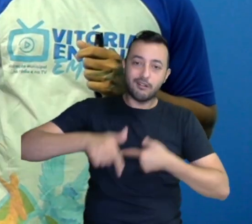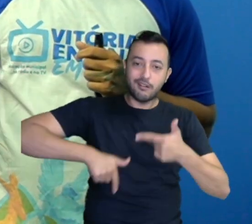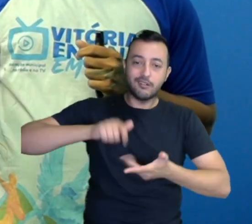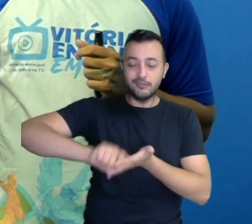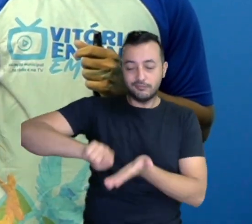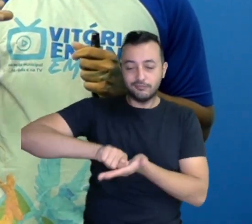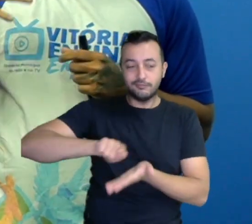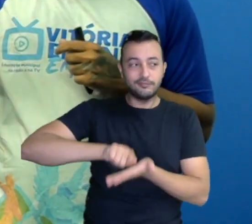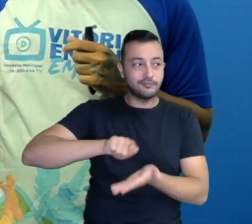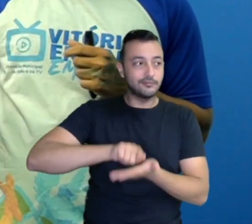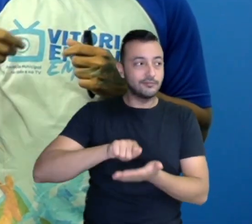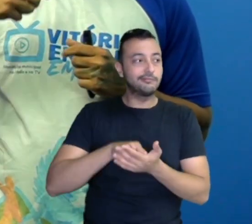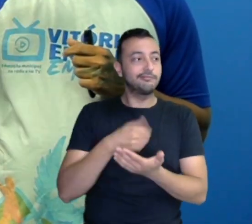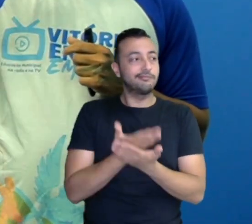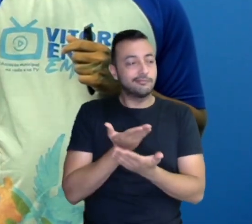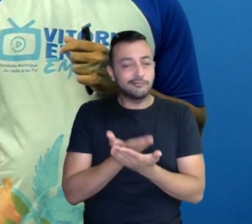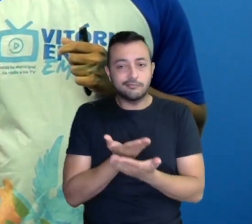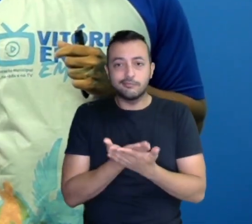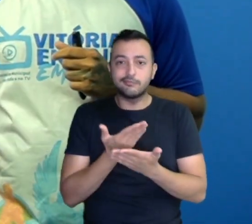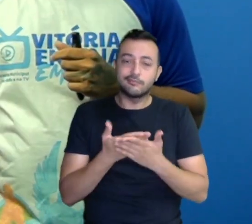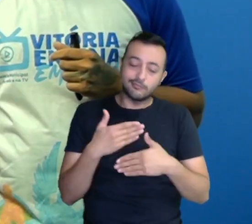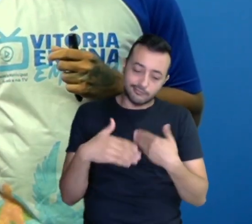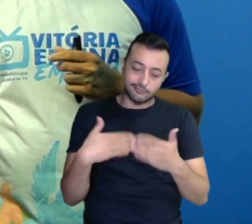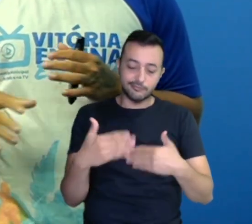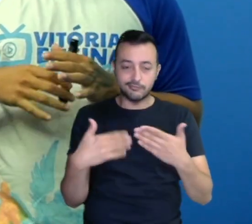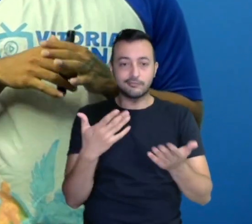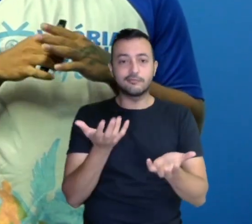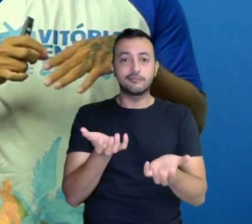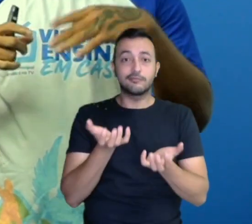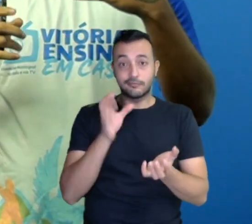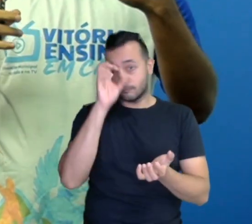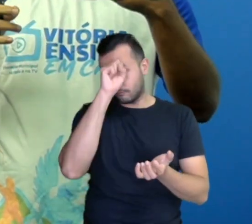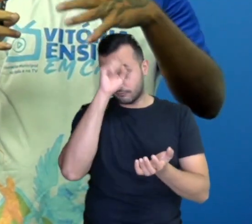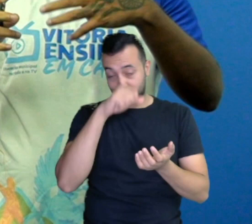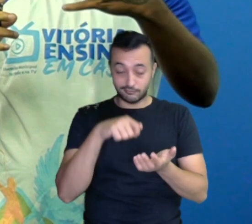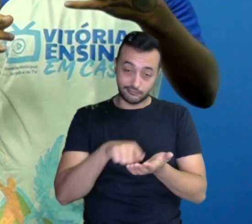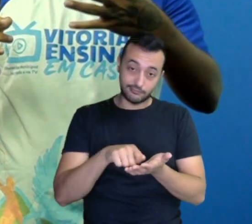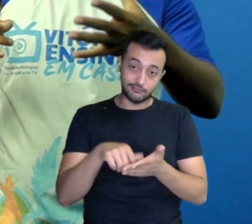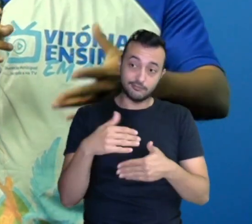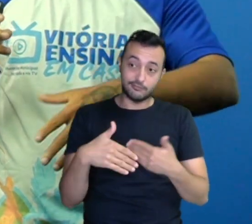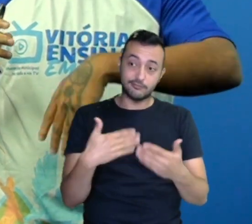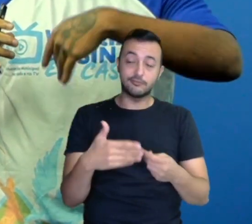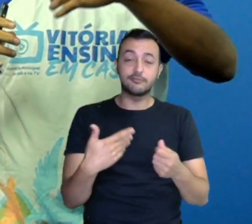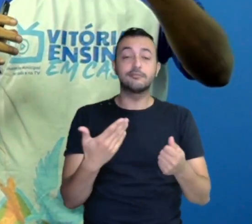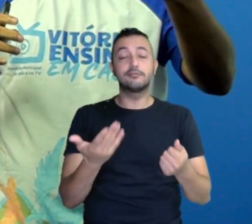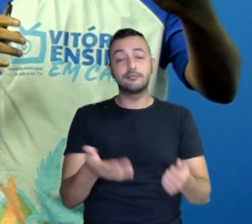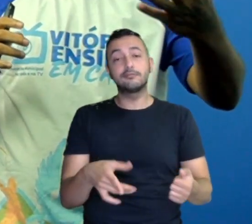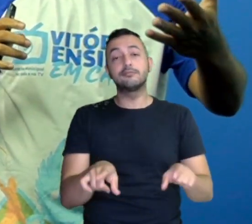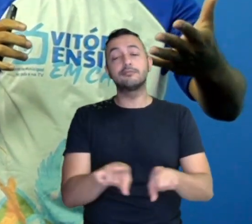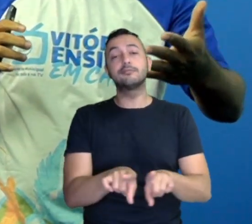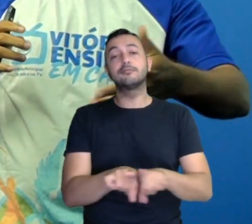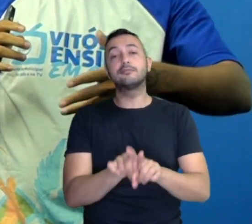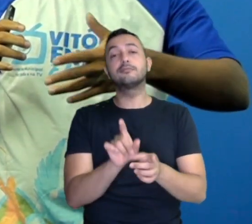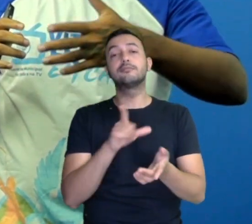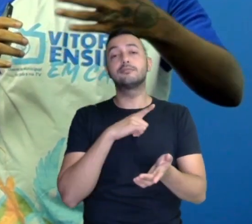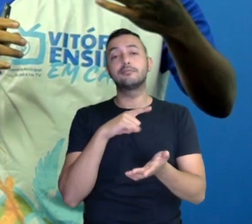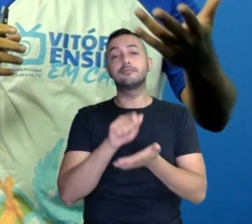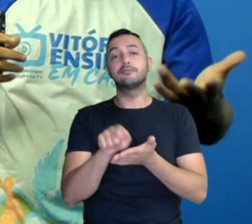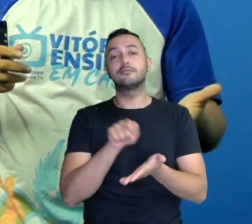para poder, estudando para poder desenvolver a escrita, né? Além da escrita cuneiforme, a gente vai ter as